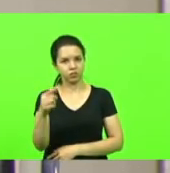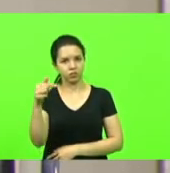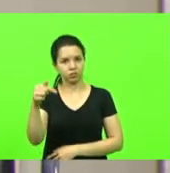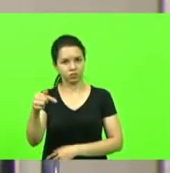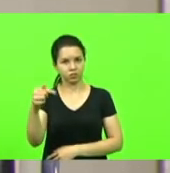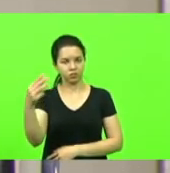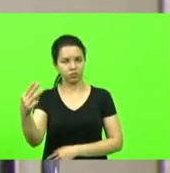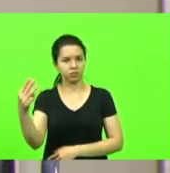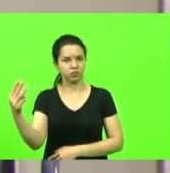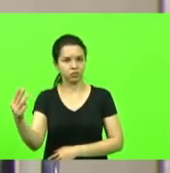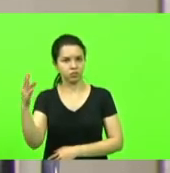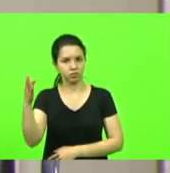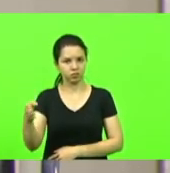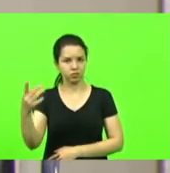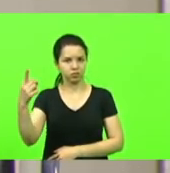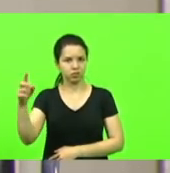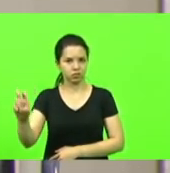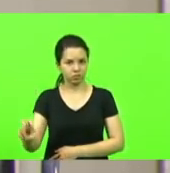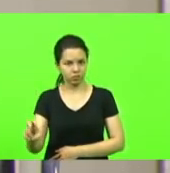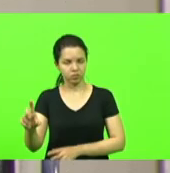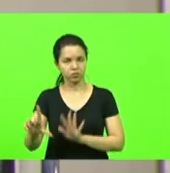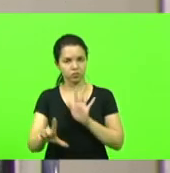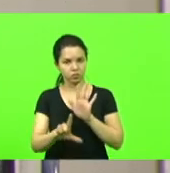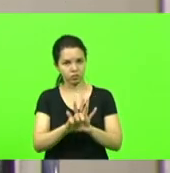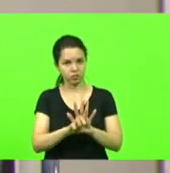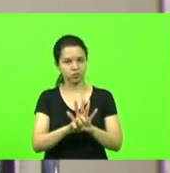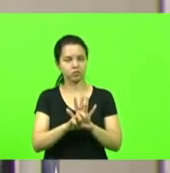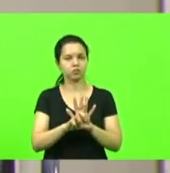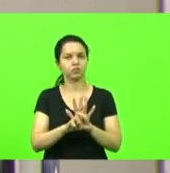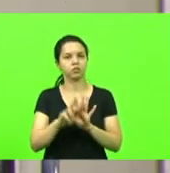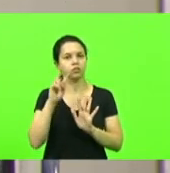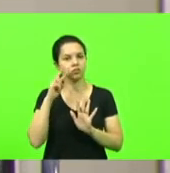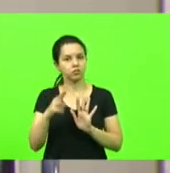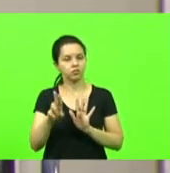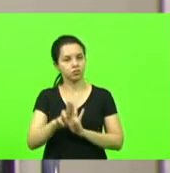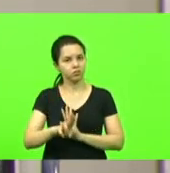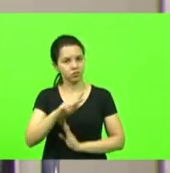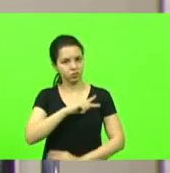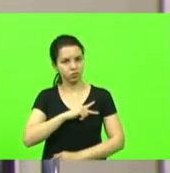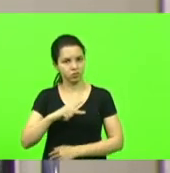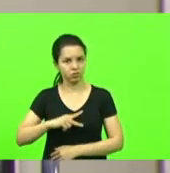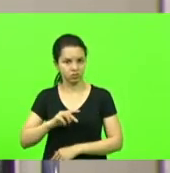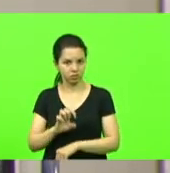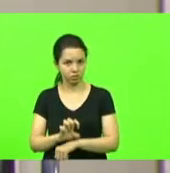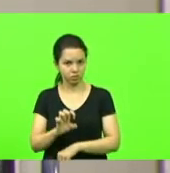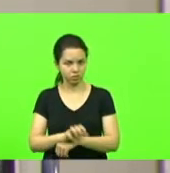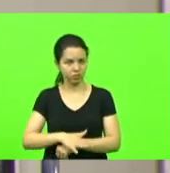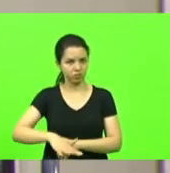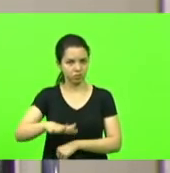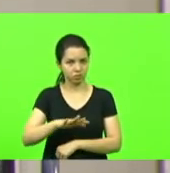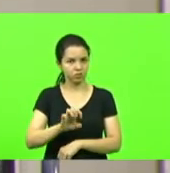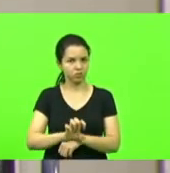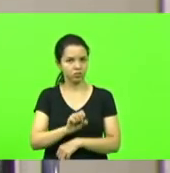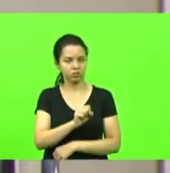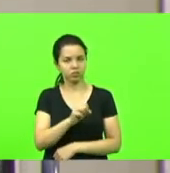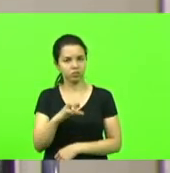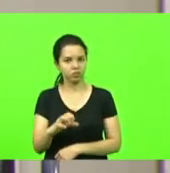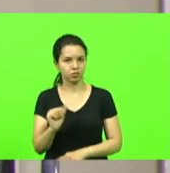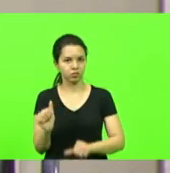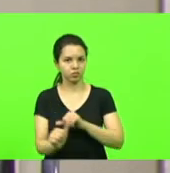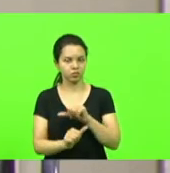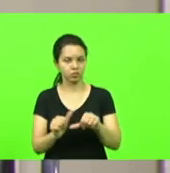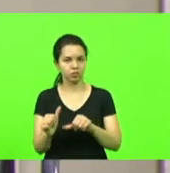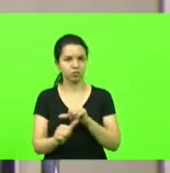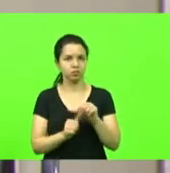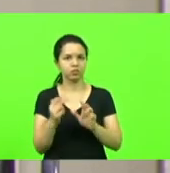2015, que consolida as leis que dispõem sobre o reconhecimento de utilidade pública estadual no âmbito do Estado de Santa Catarina, para alterar a